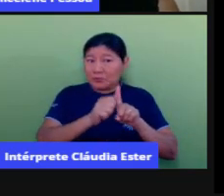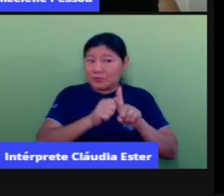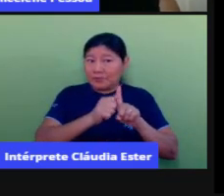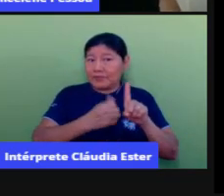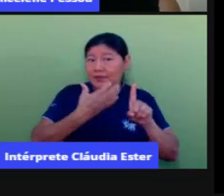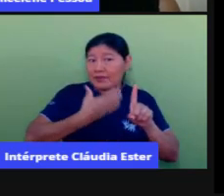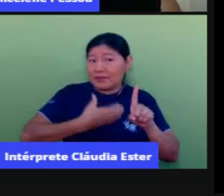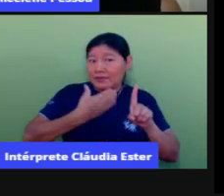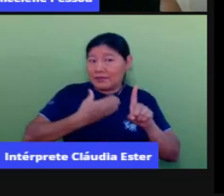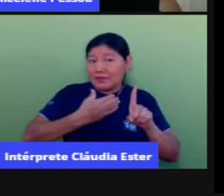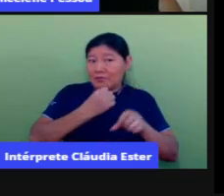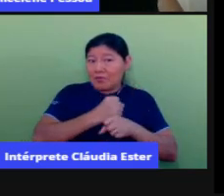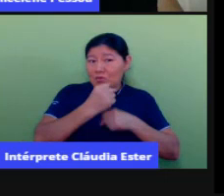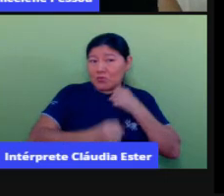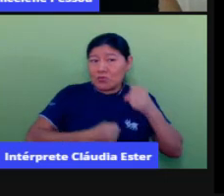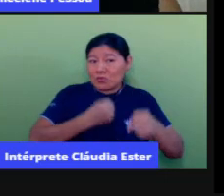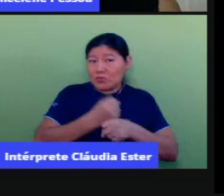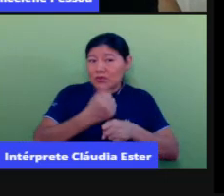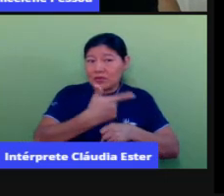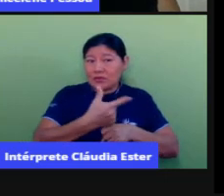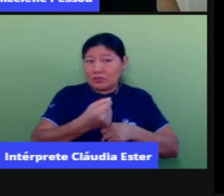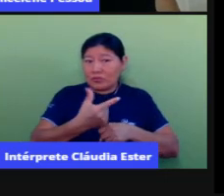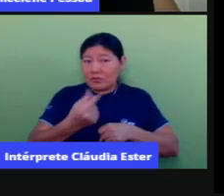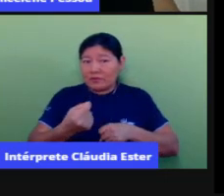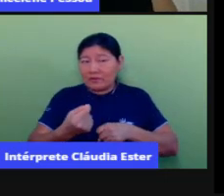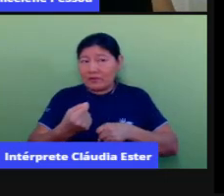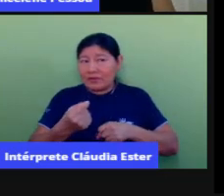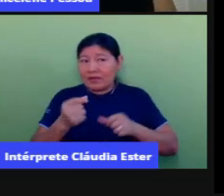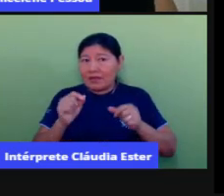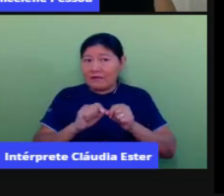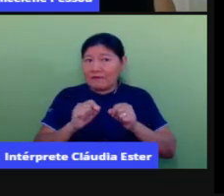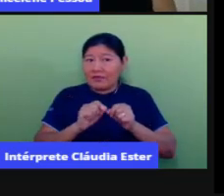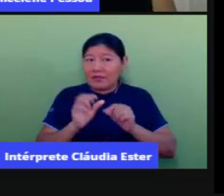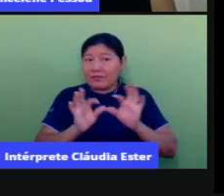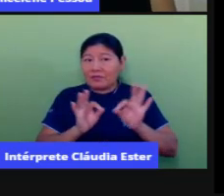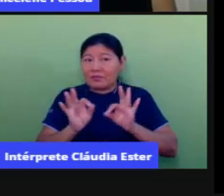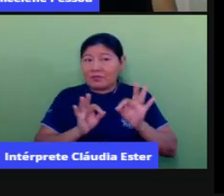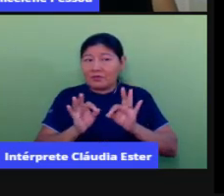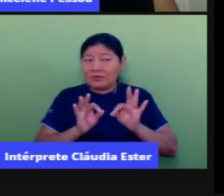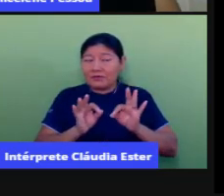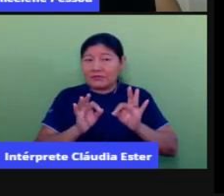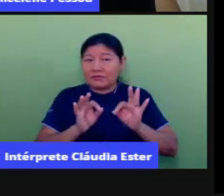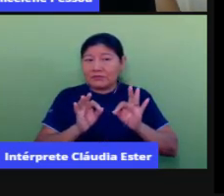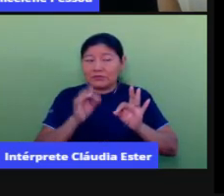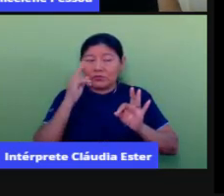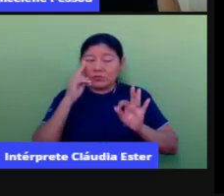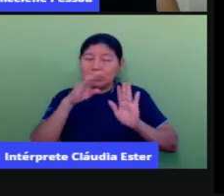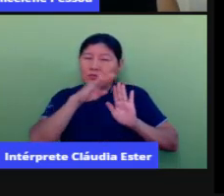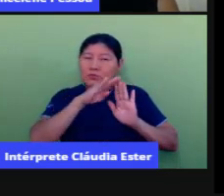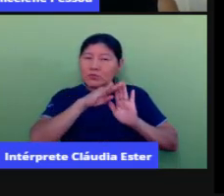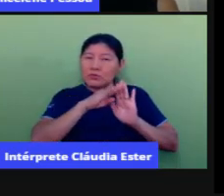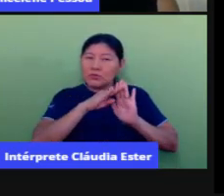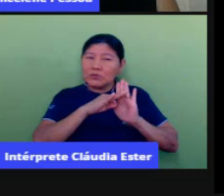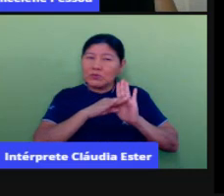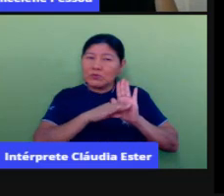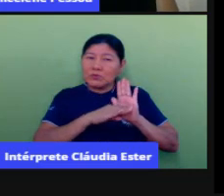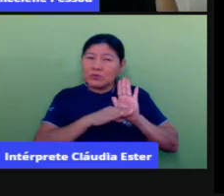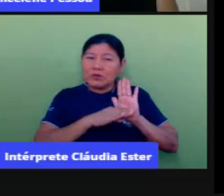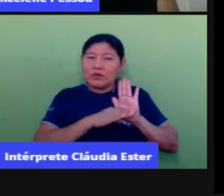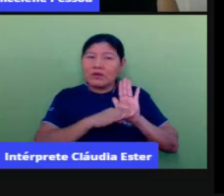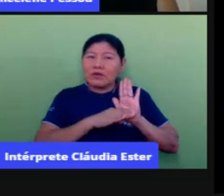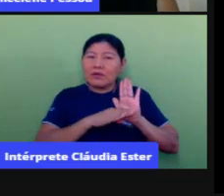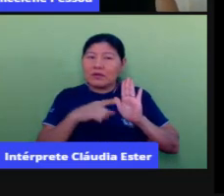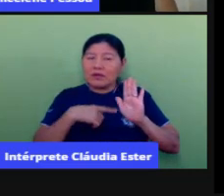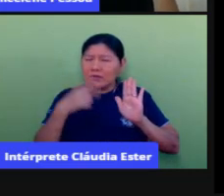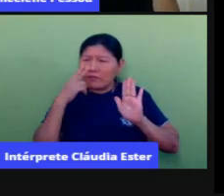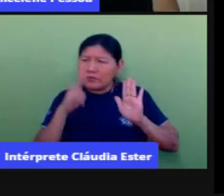nós fizemos um marco cronológico, né, com os marcos legais, mas eu gosto de puxar porque é isso. Parece